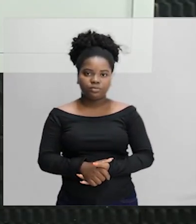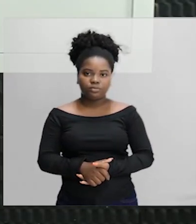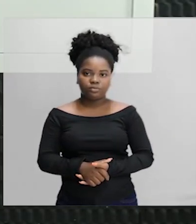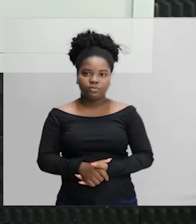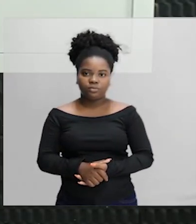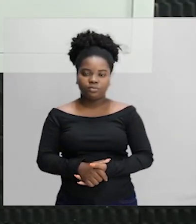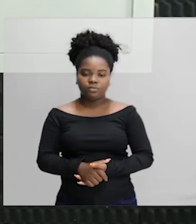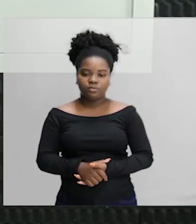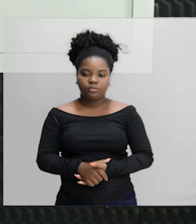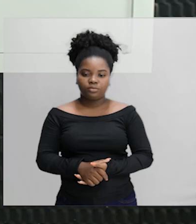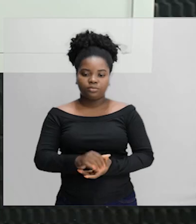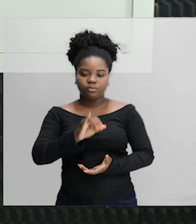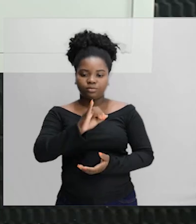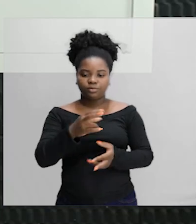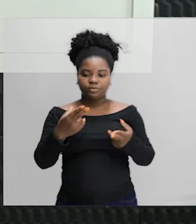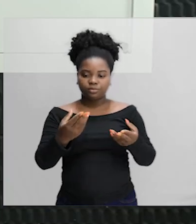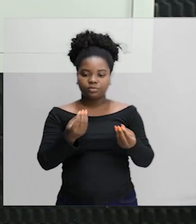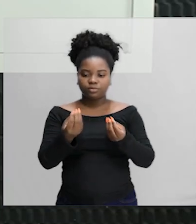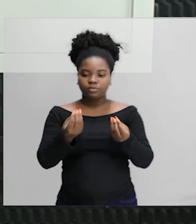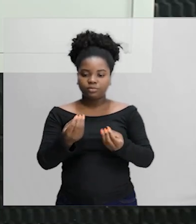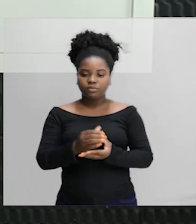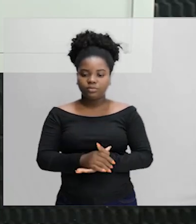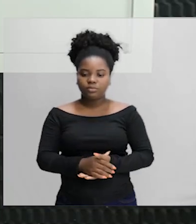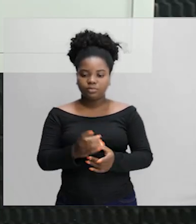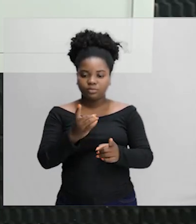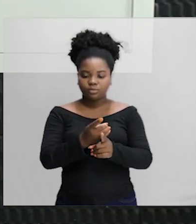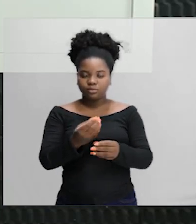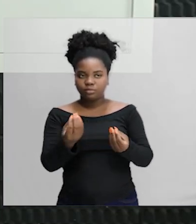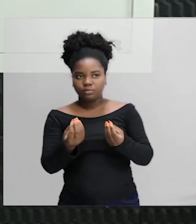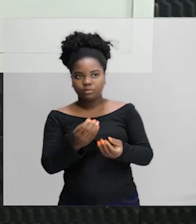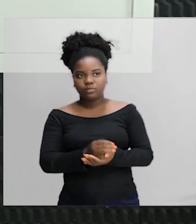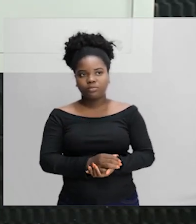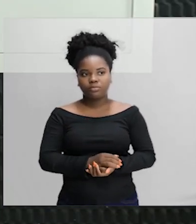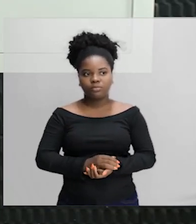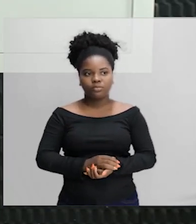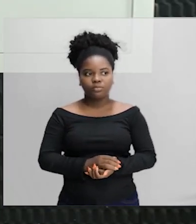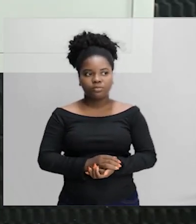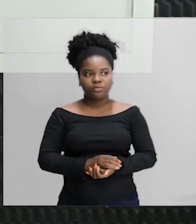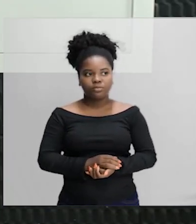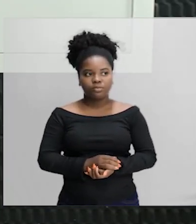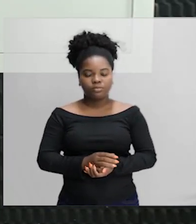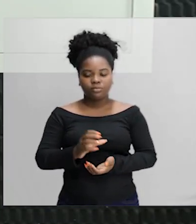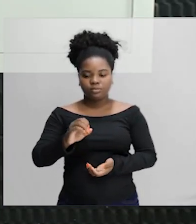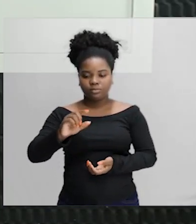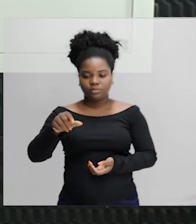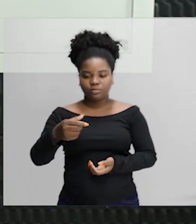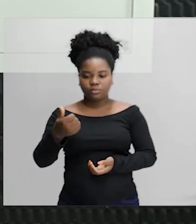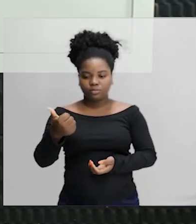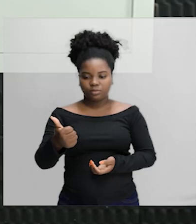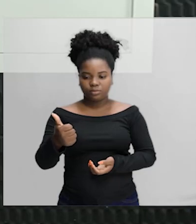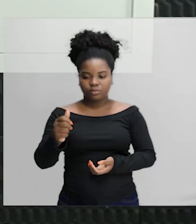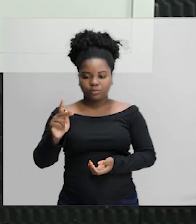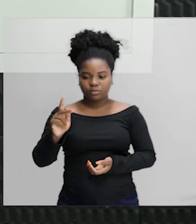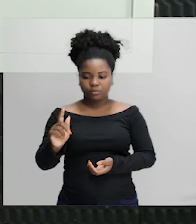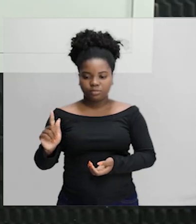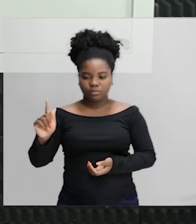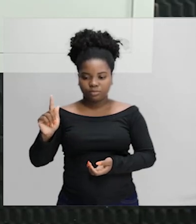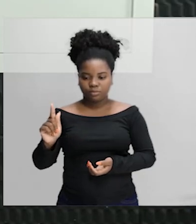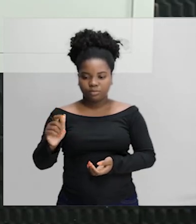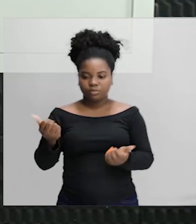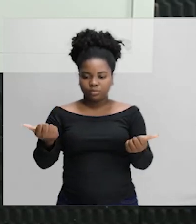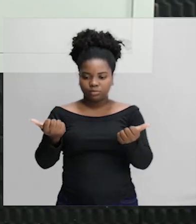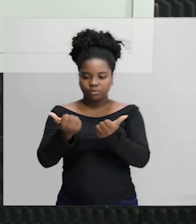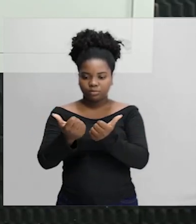Então a corrente vai ser igual ao quê? Vamos lá. A massa é 0,1